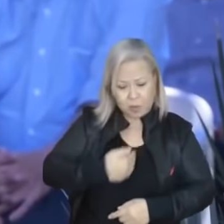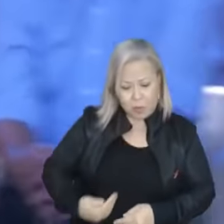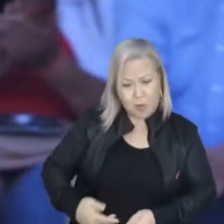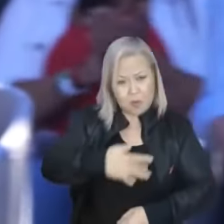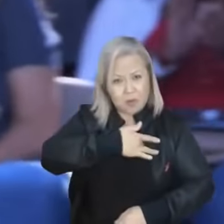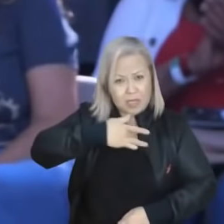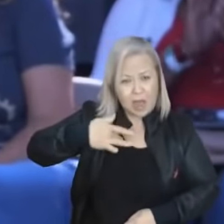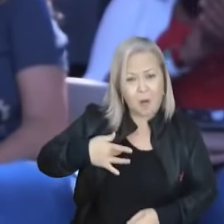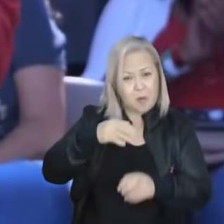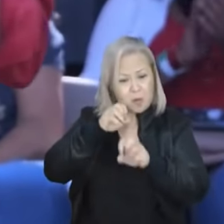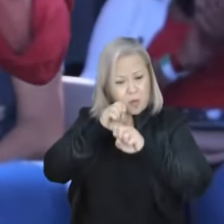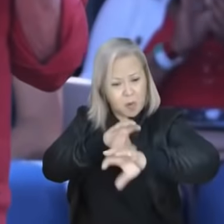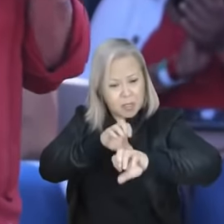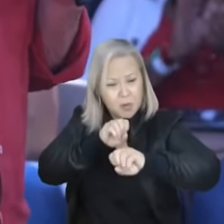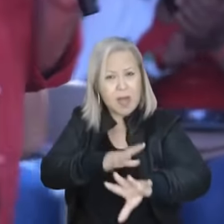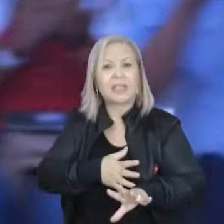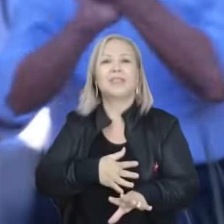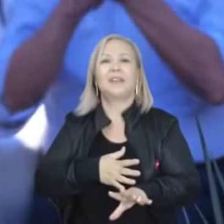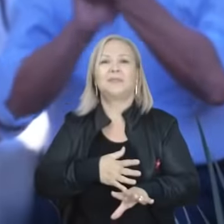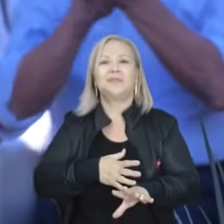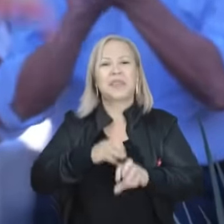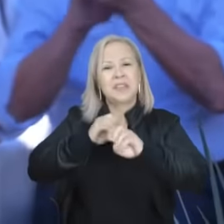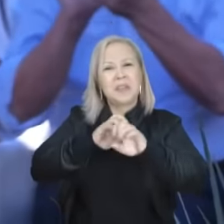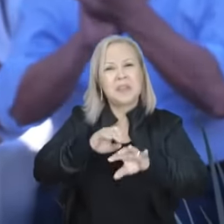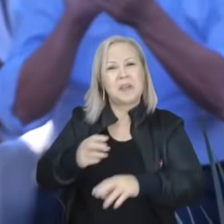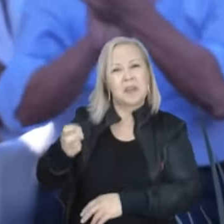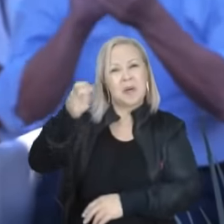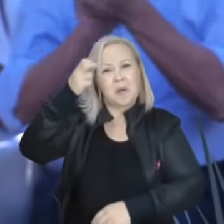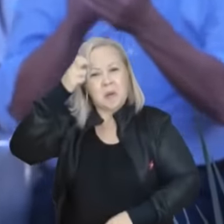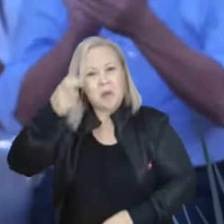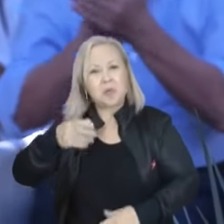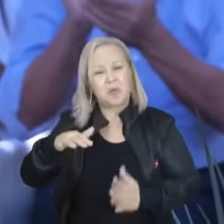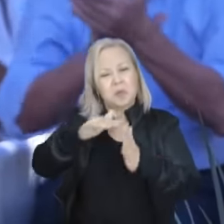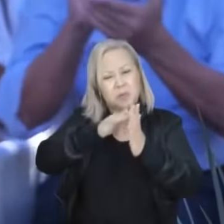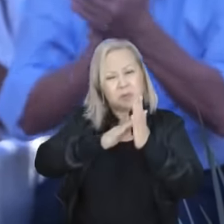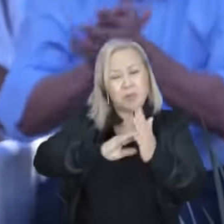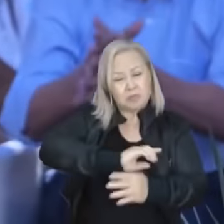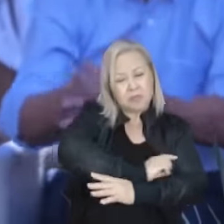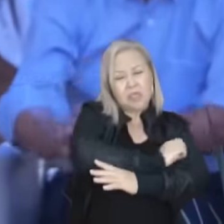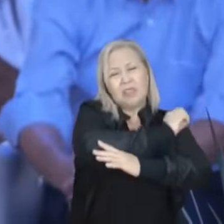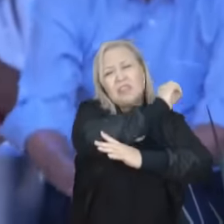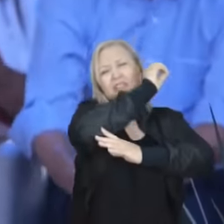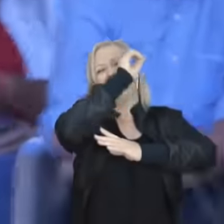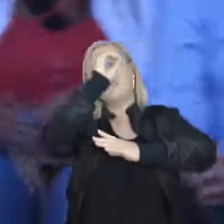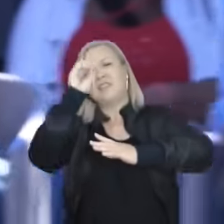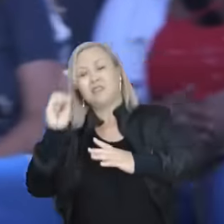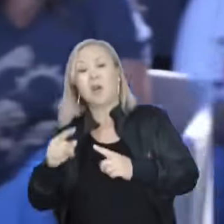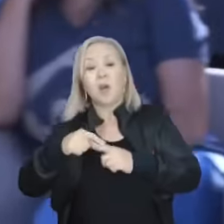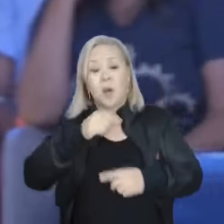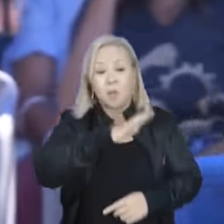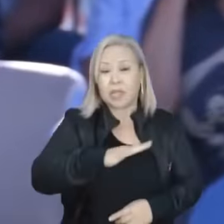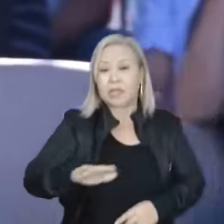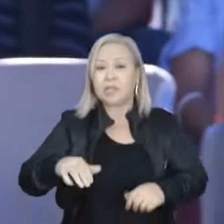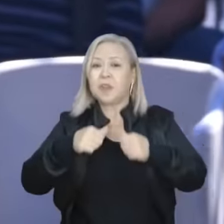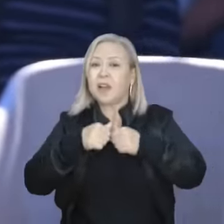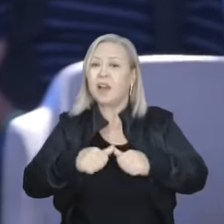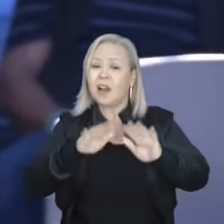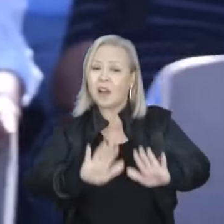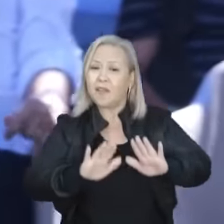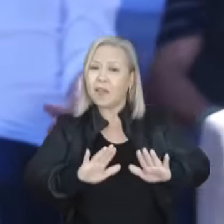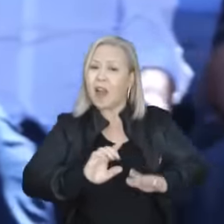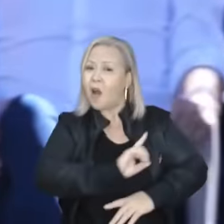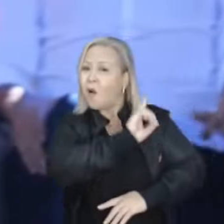educação. Educação, inclusive, de tempo integral, porque as crianças têm que ficar o dia inteiro na escola.